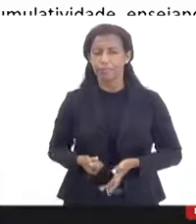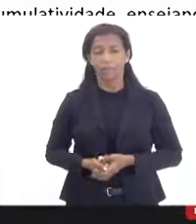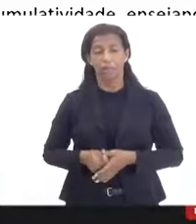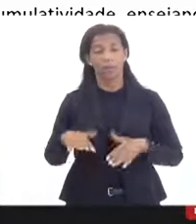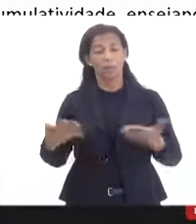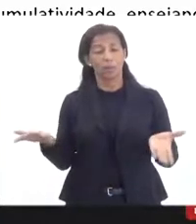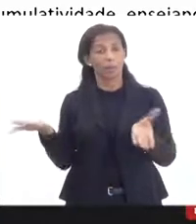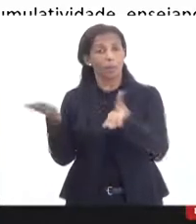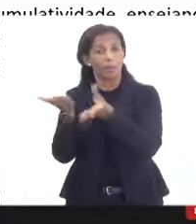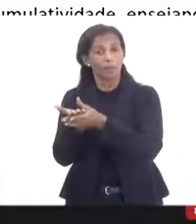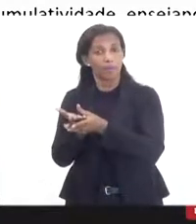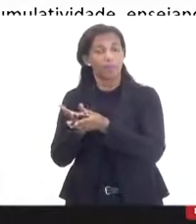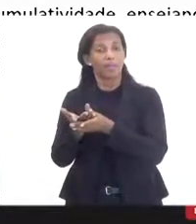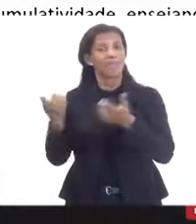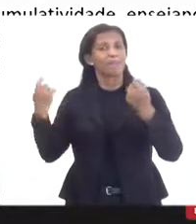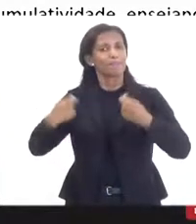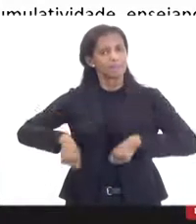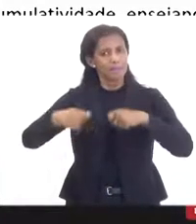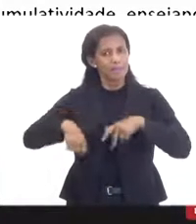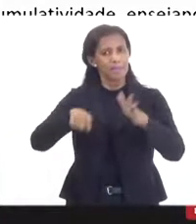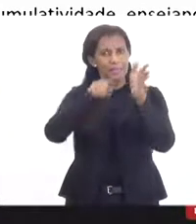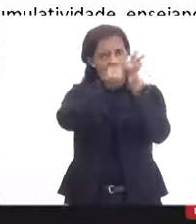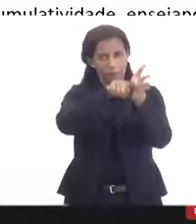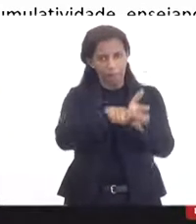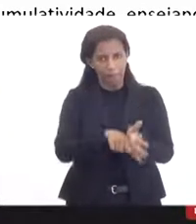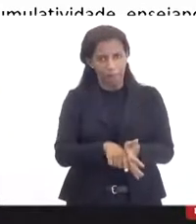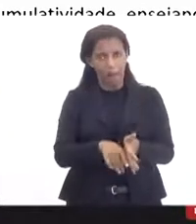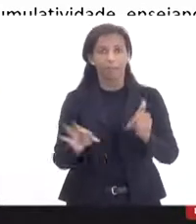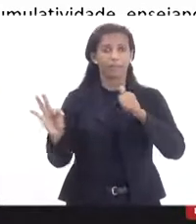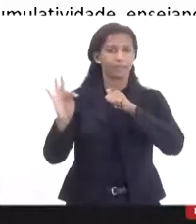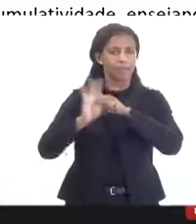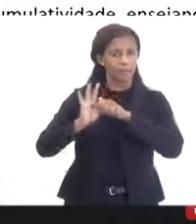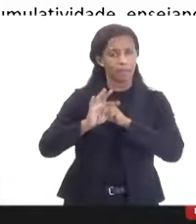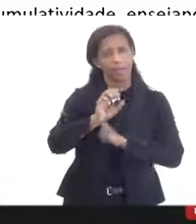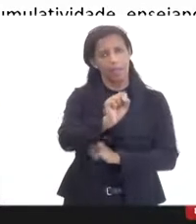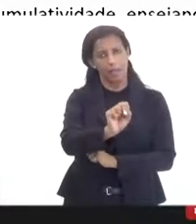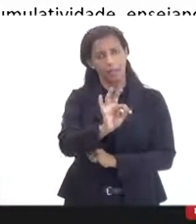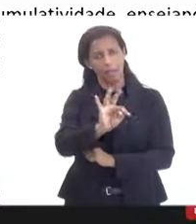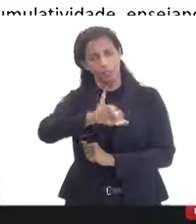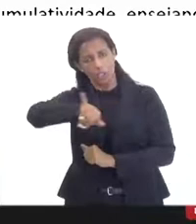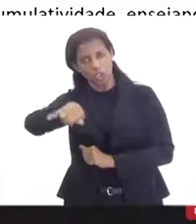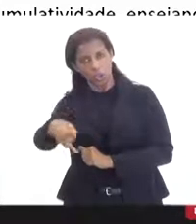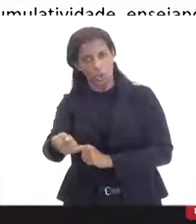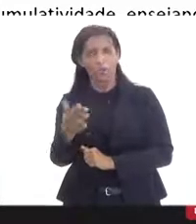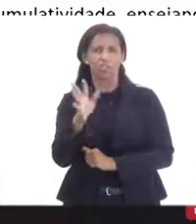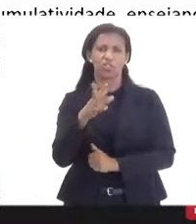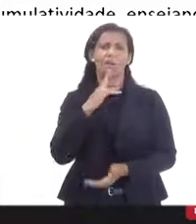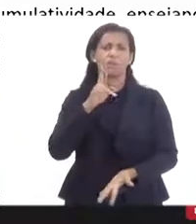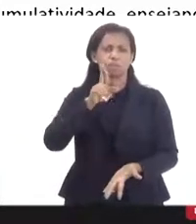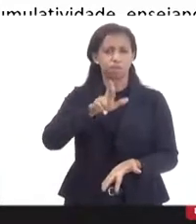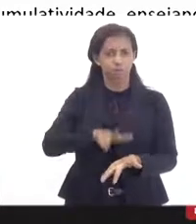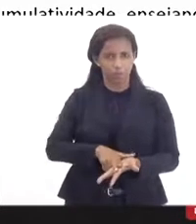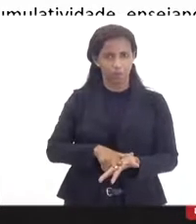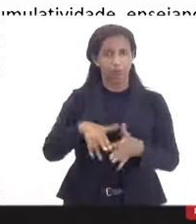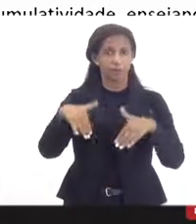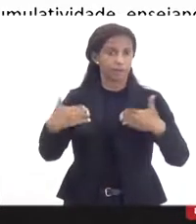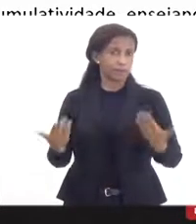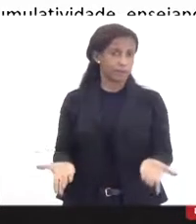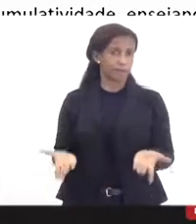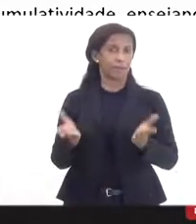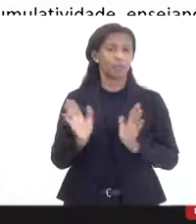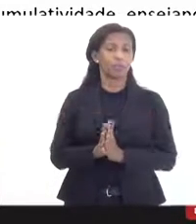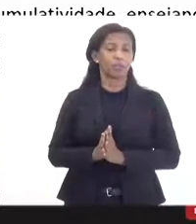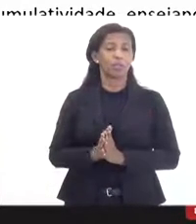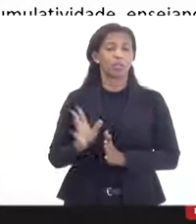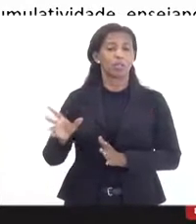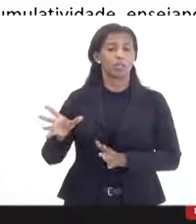processo que depende de perícia técnica, e isso o STJ já reconheceu, que a natureza é estritamente técnica, tanto que o judiciário